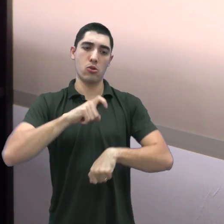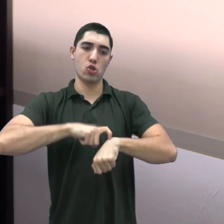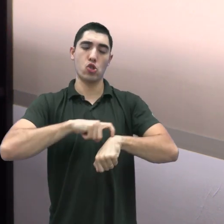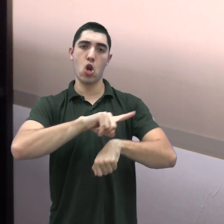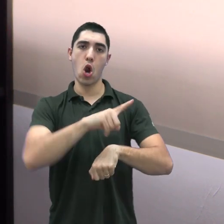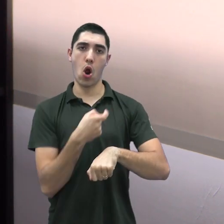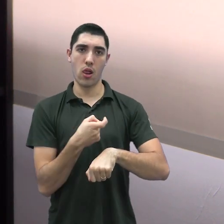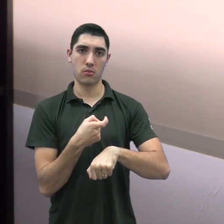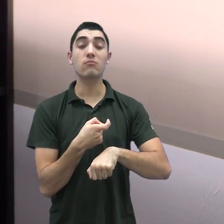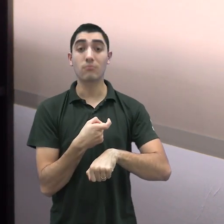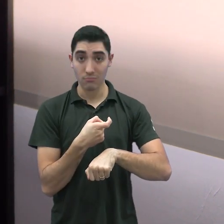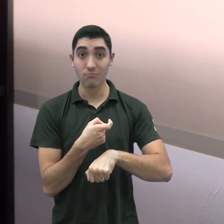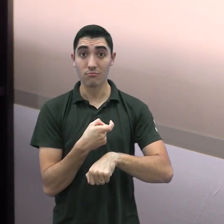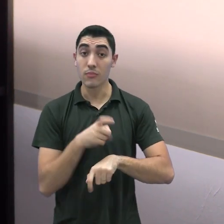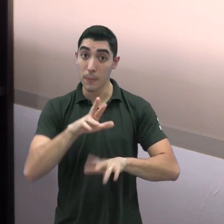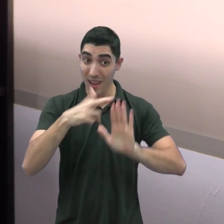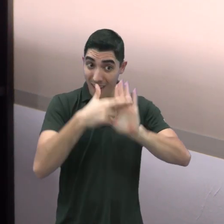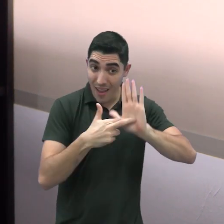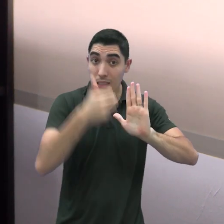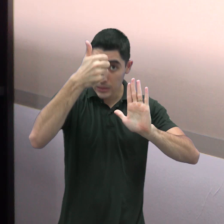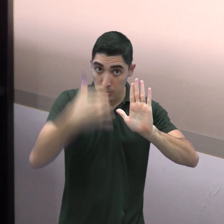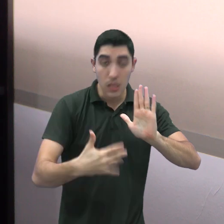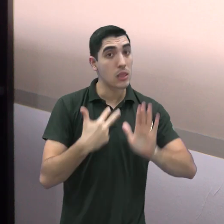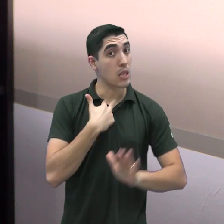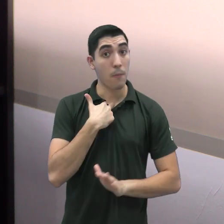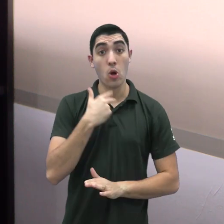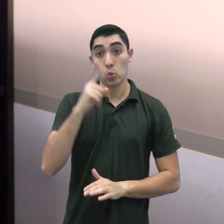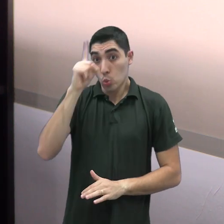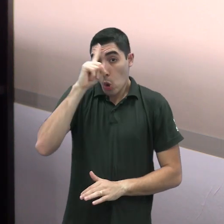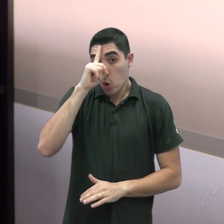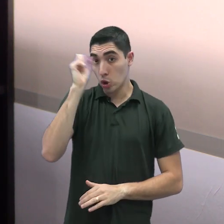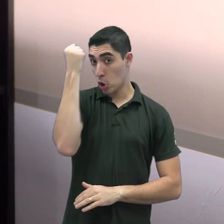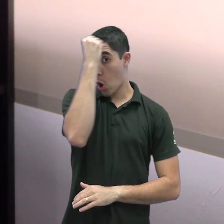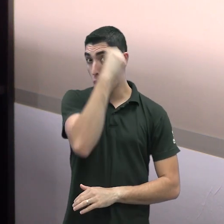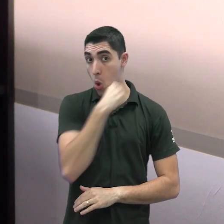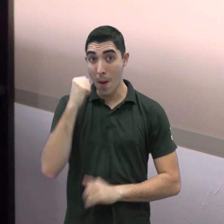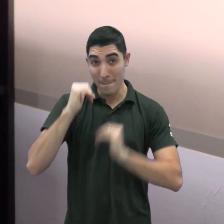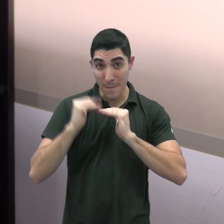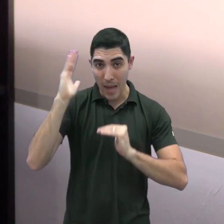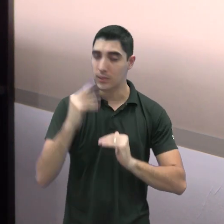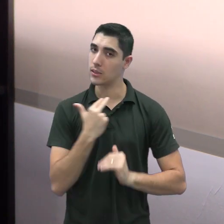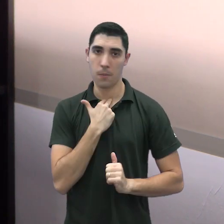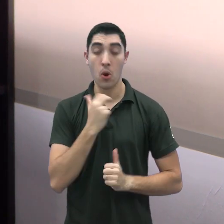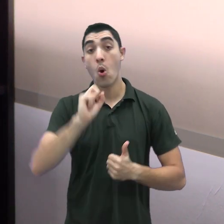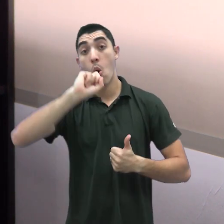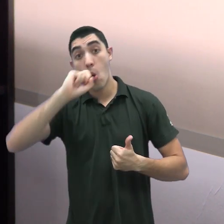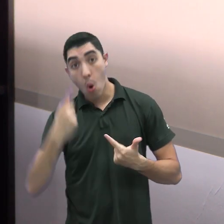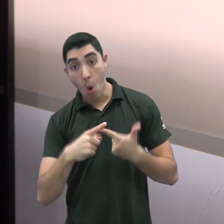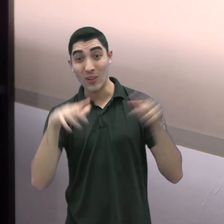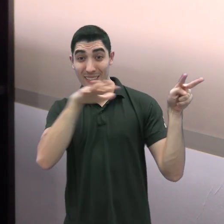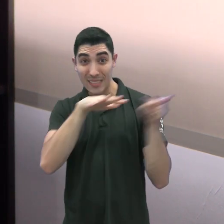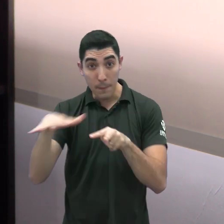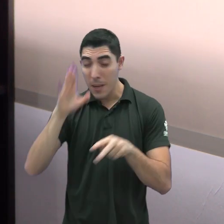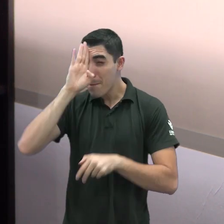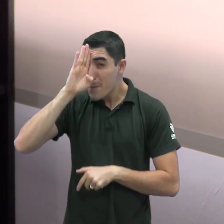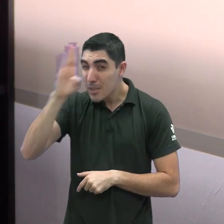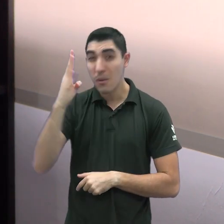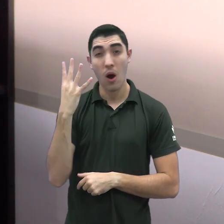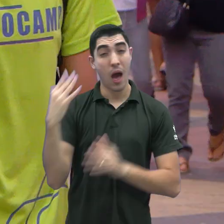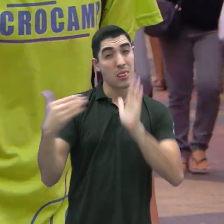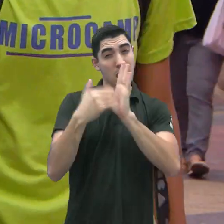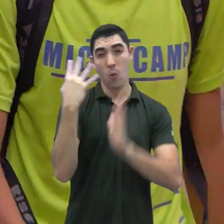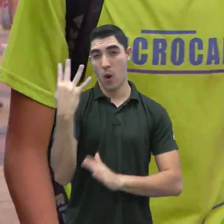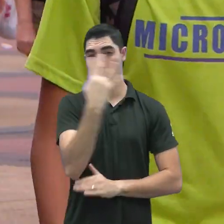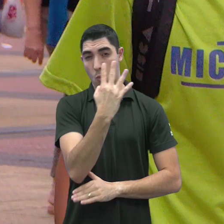extra. Mas a regra é, não pode ultrapassar 8 horas diárias e principalmente 44 horas